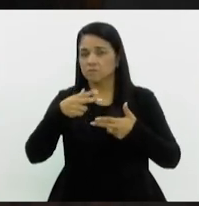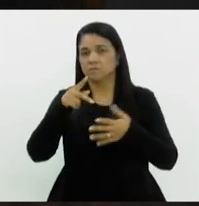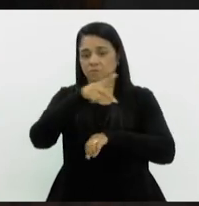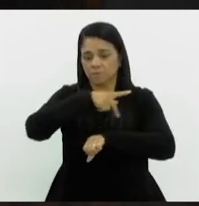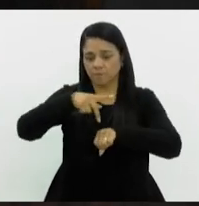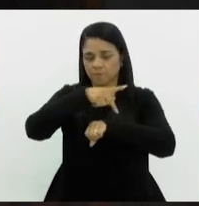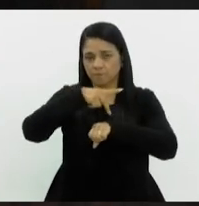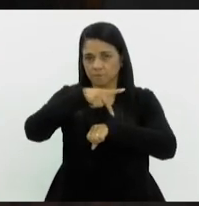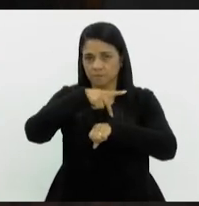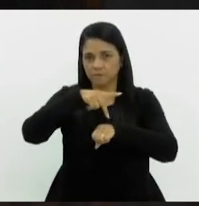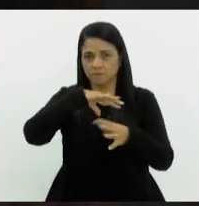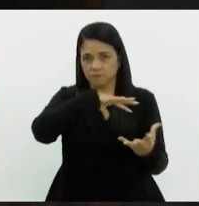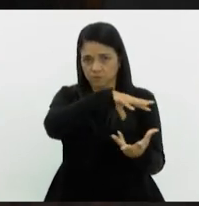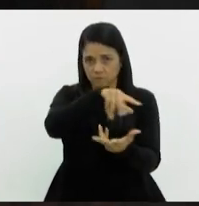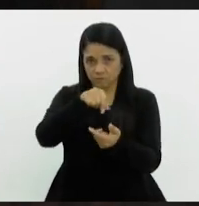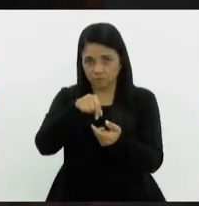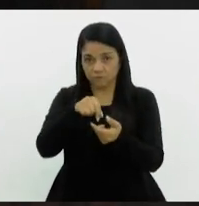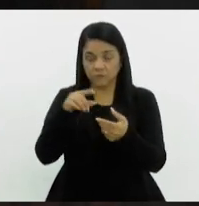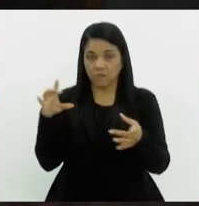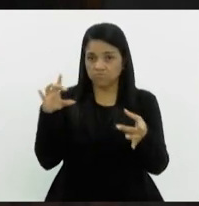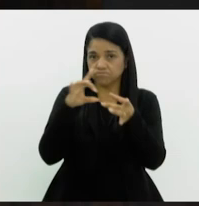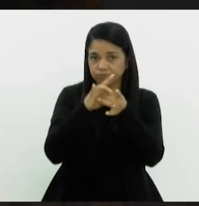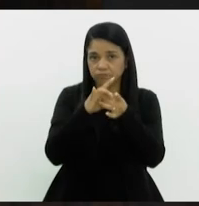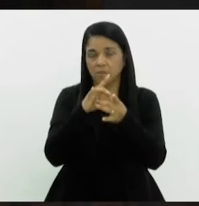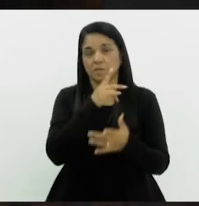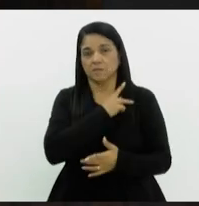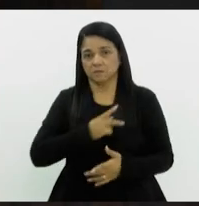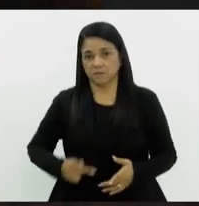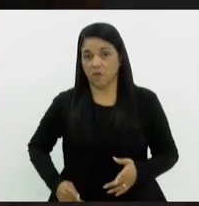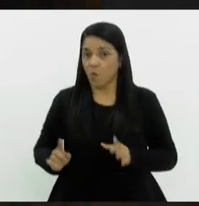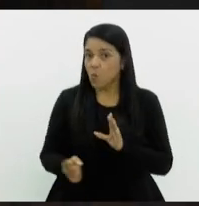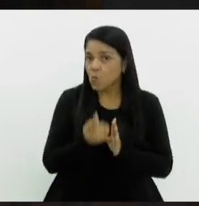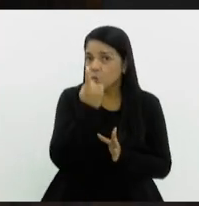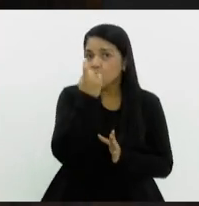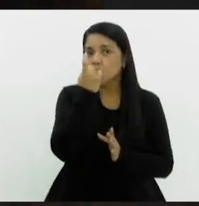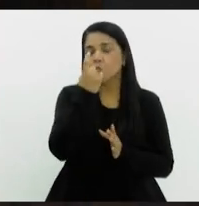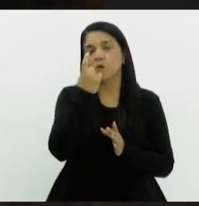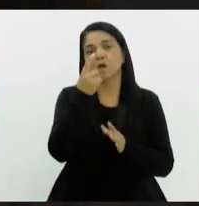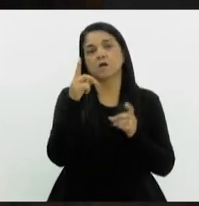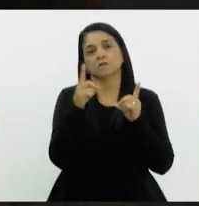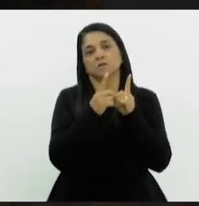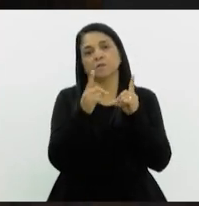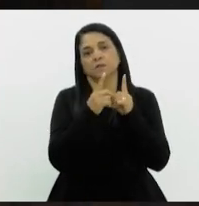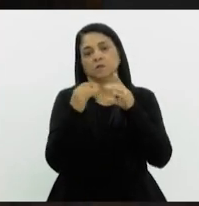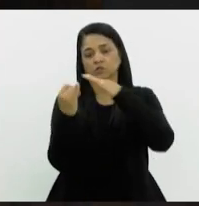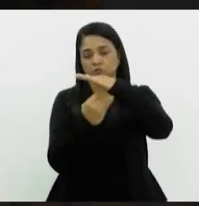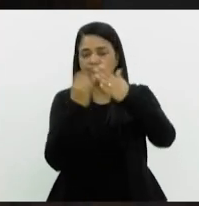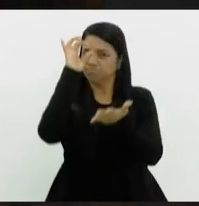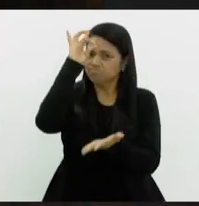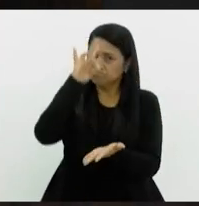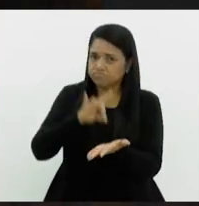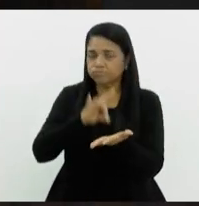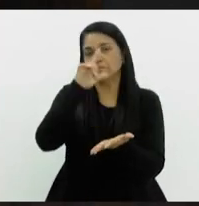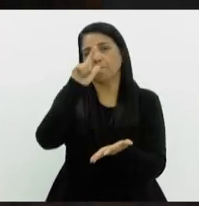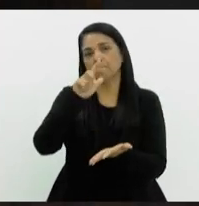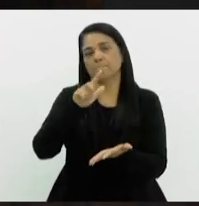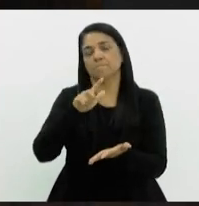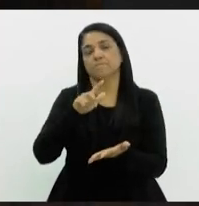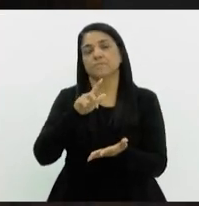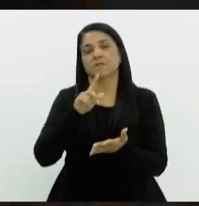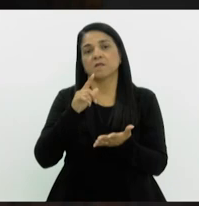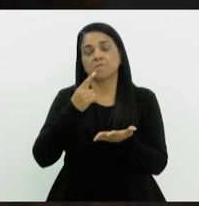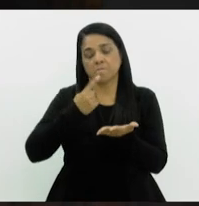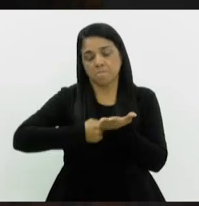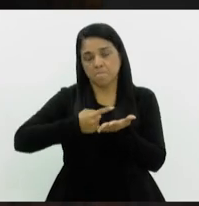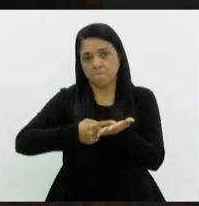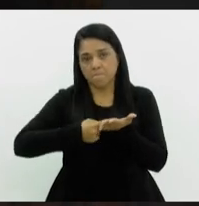está ligado à presidência da casa, é o único departamento institucional legítimo para fazer